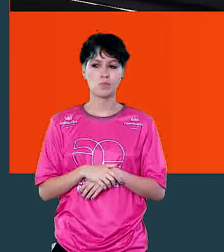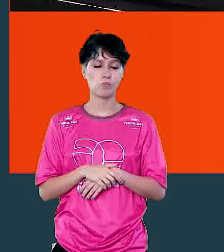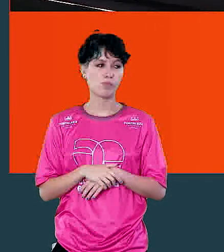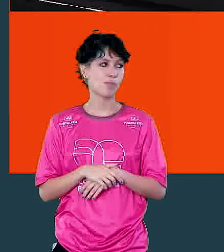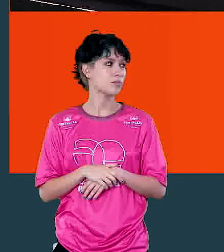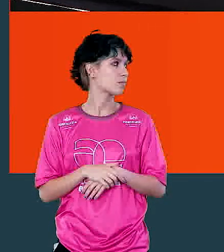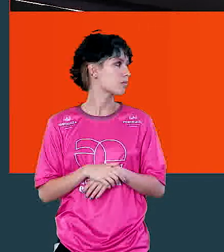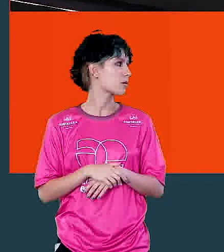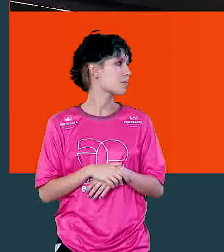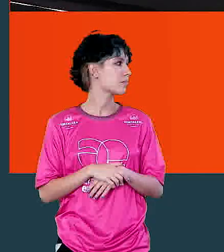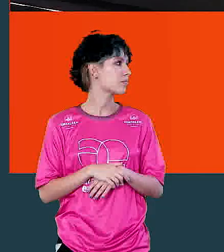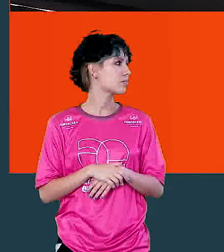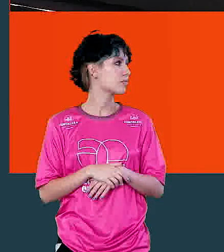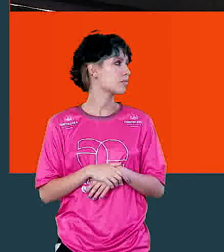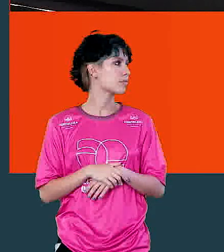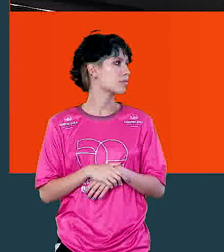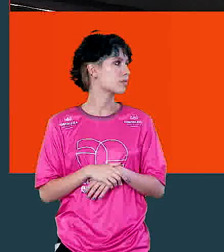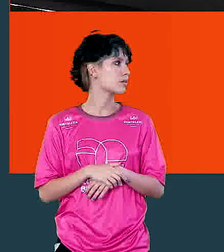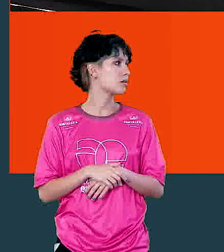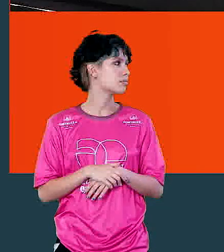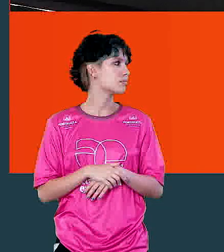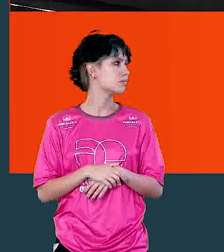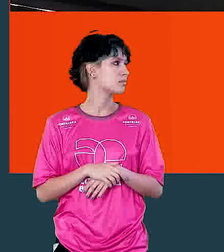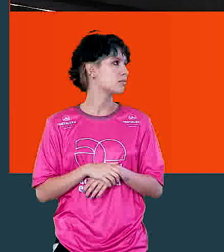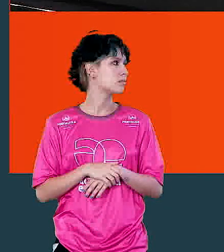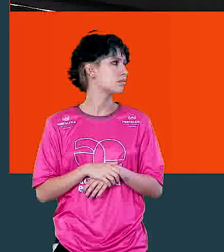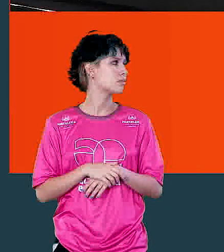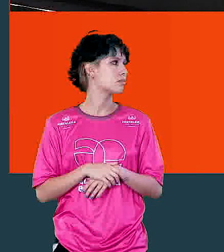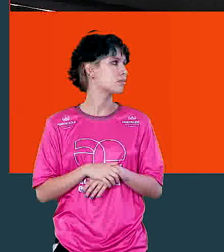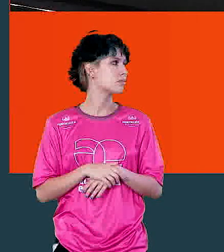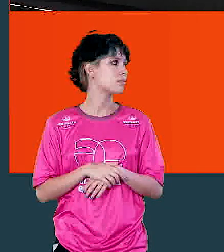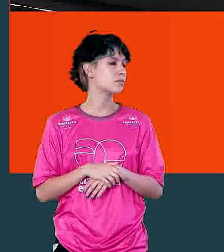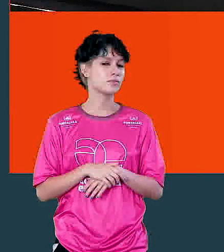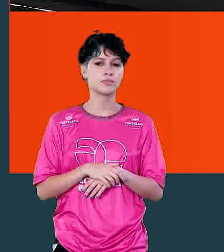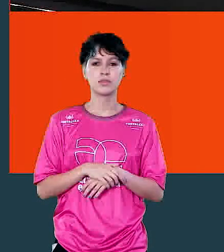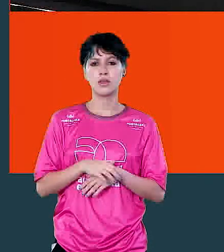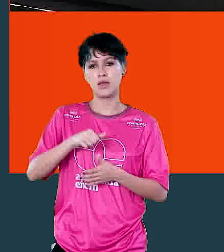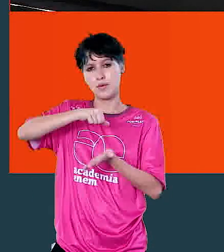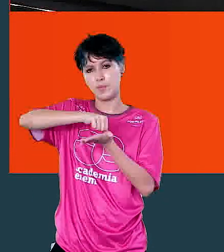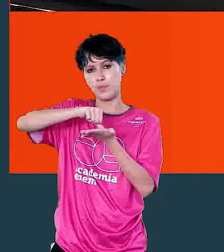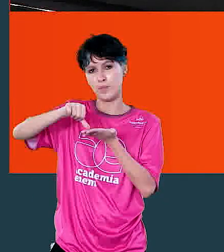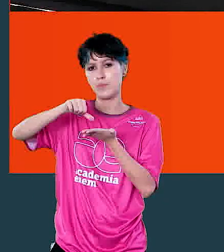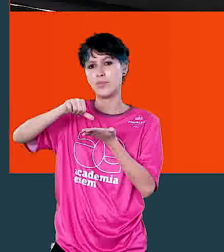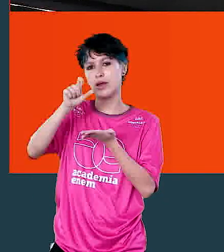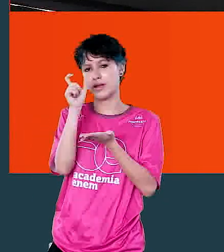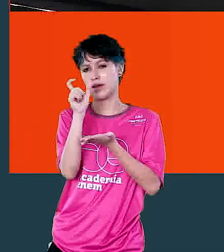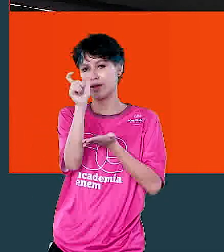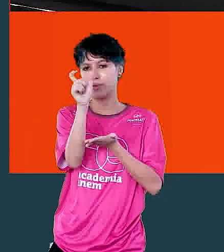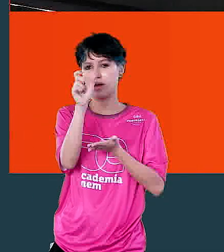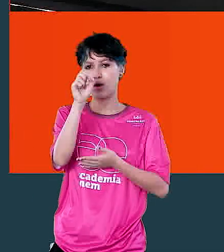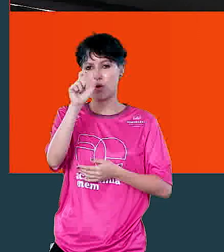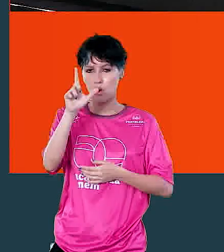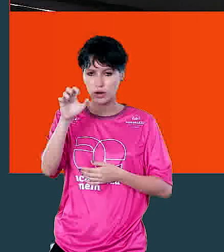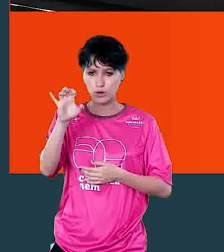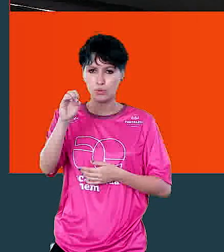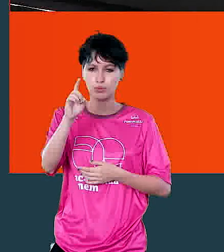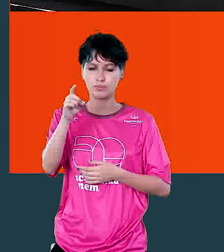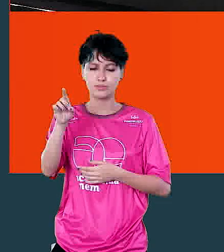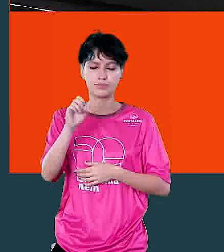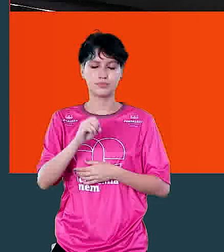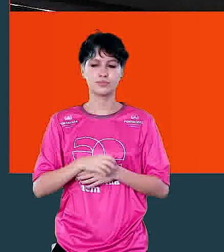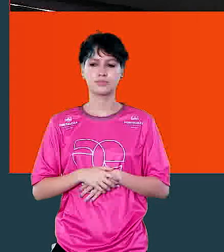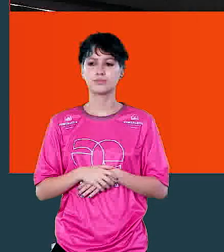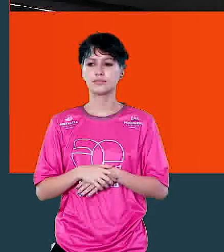Obtenção do óleo bruto. Circula aí, óleo, circula. Óleo bruto. Circula o óleo.